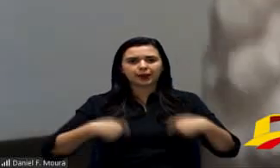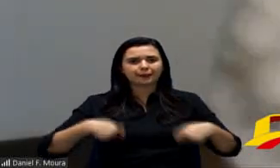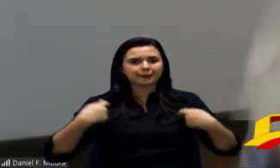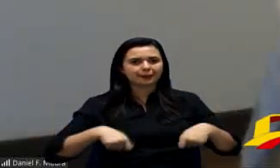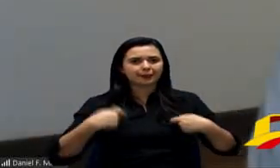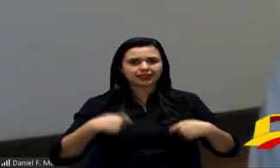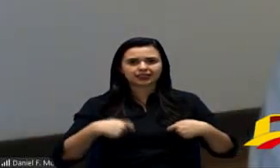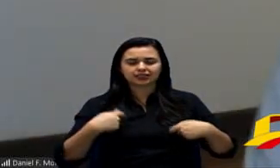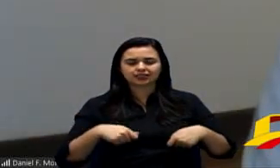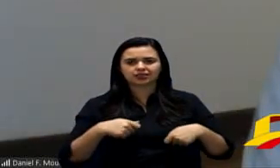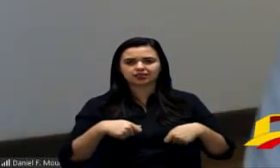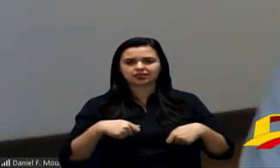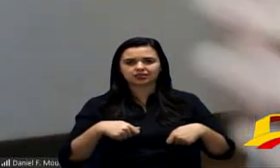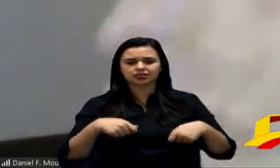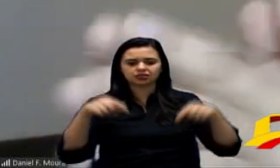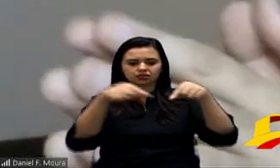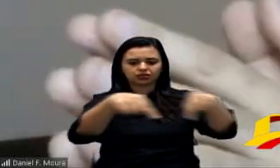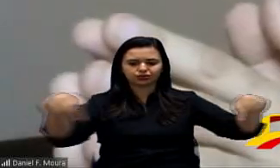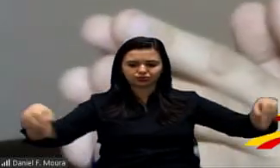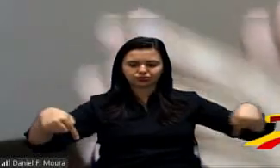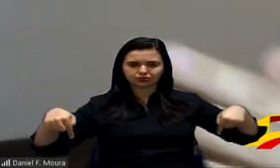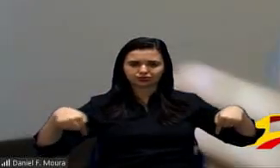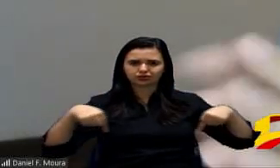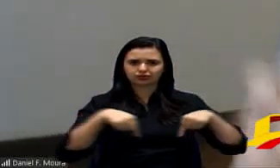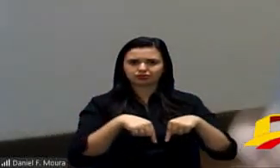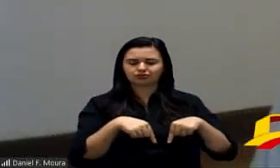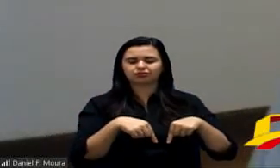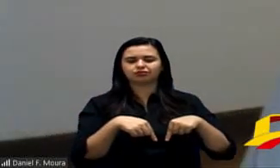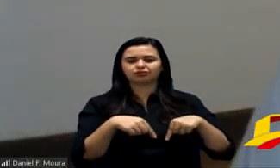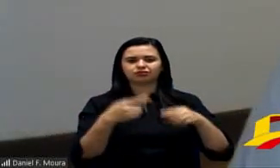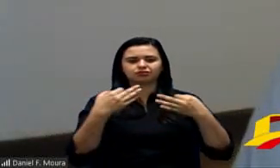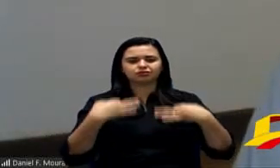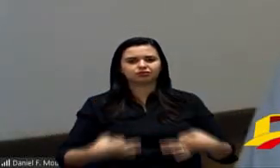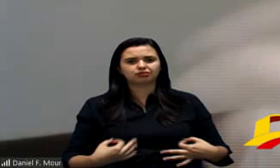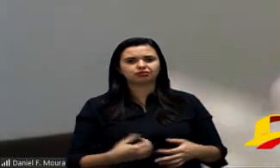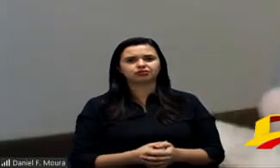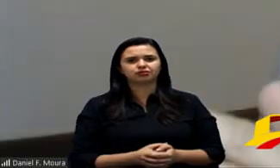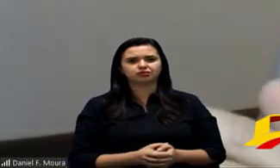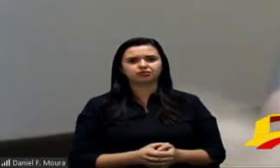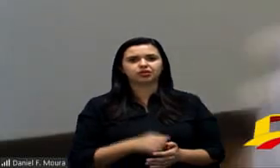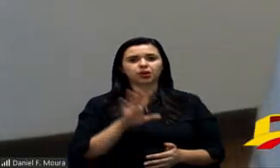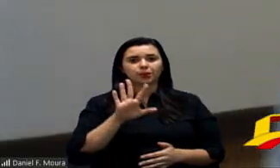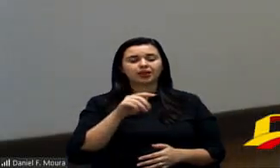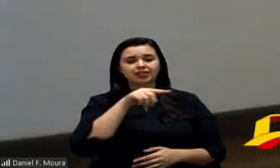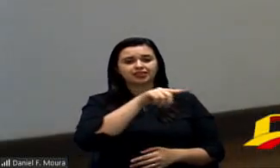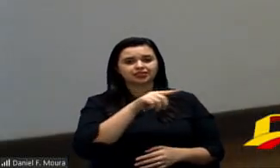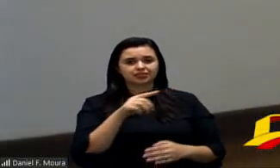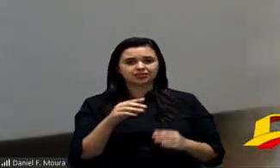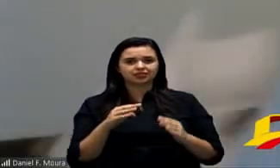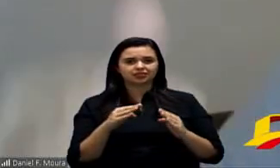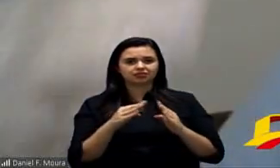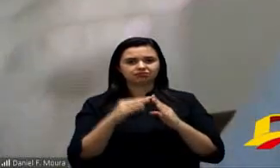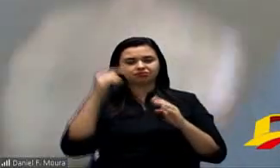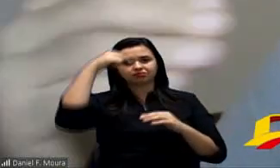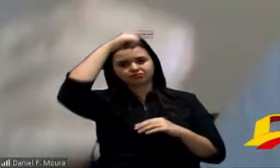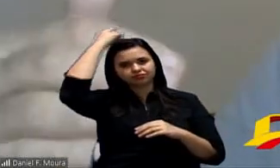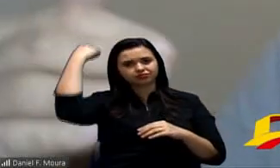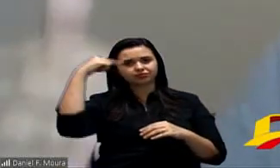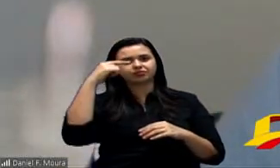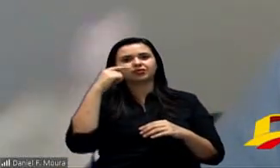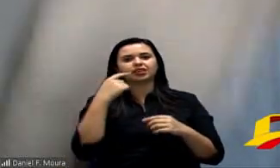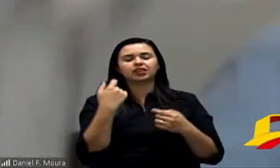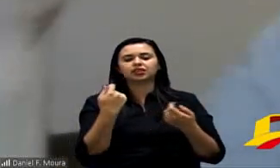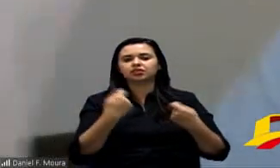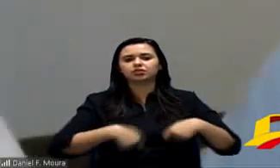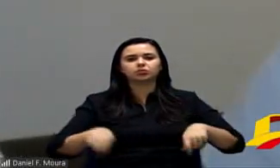animais num espaço extremamente pequeno. O santuário também tem isso. A diferença é que o enriquecimento ambiental não precisa da maneira que é feito zoológico, porque o enriquecimento ambiental